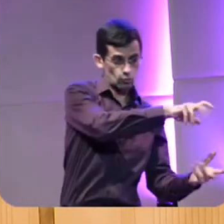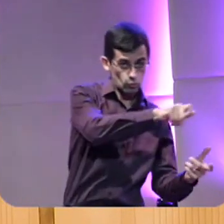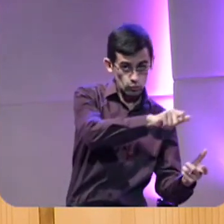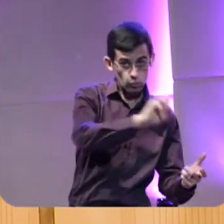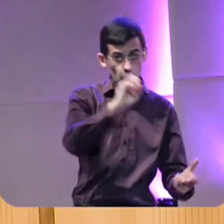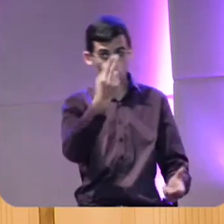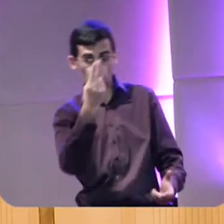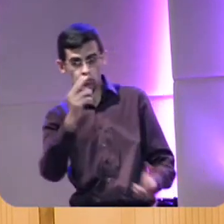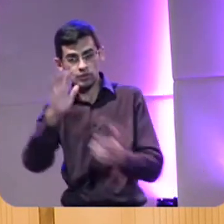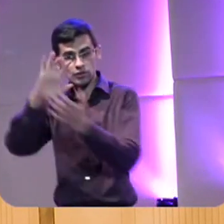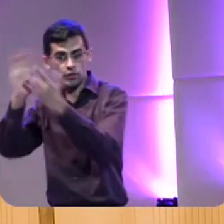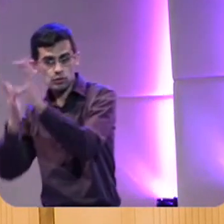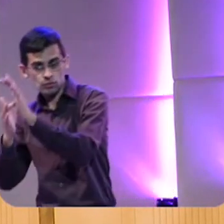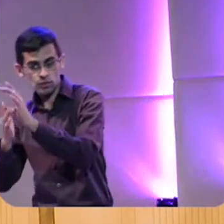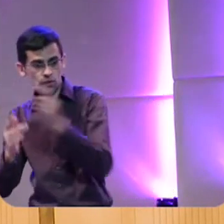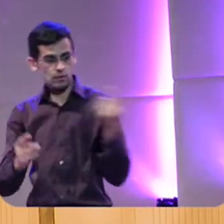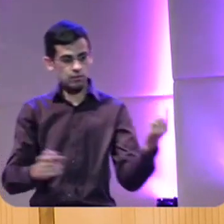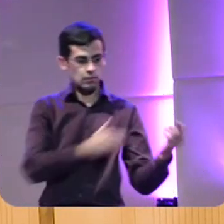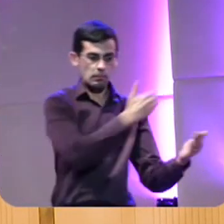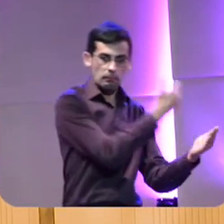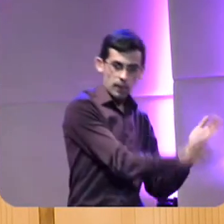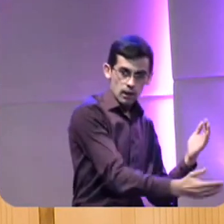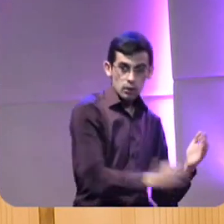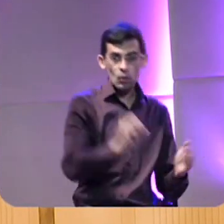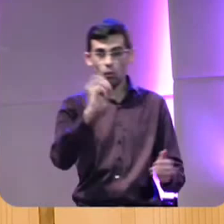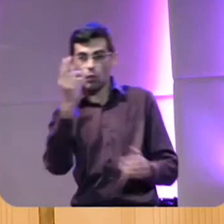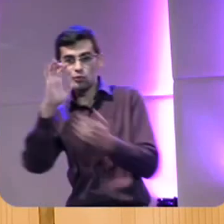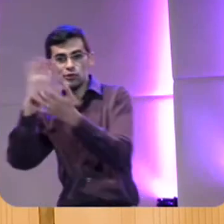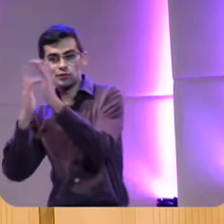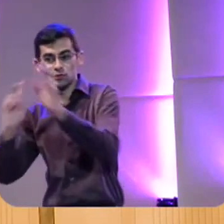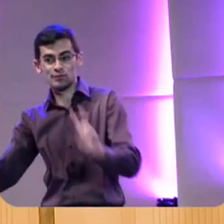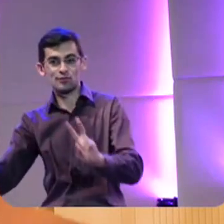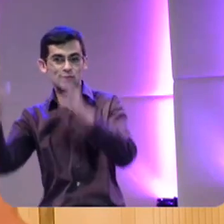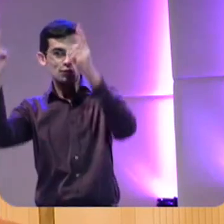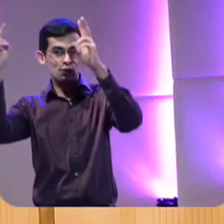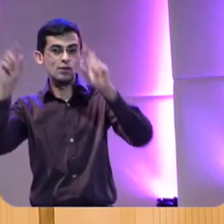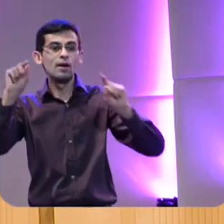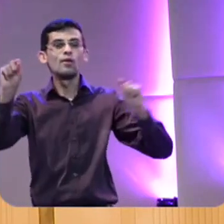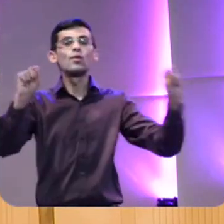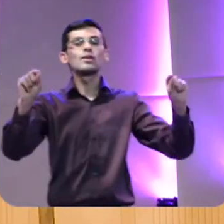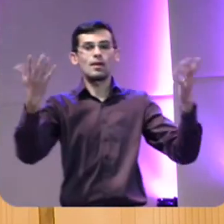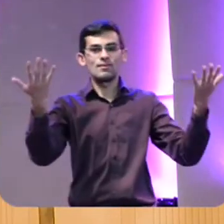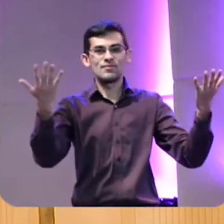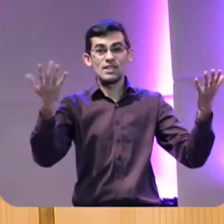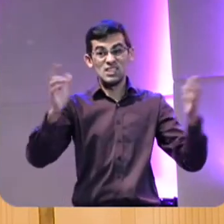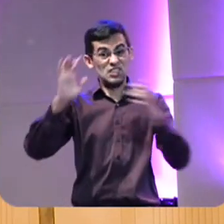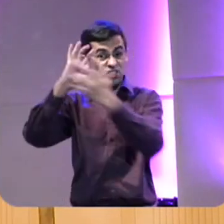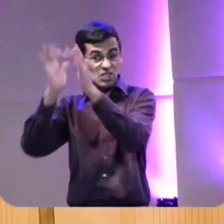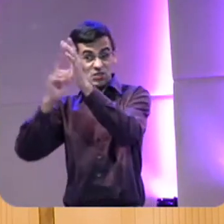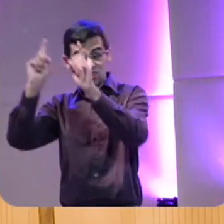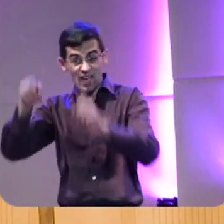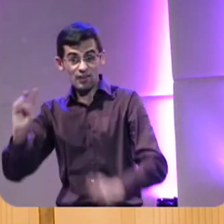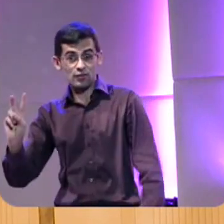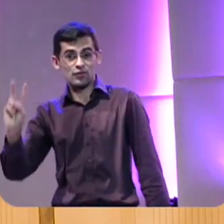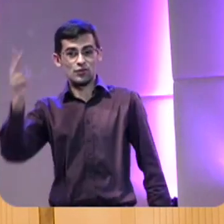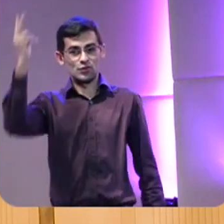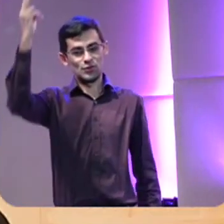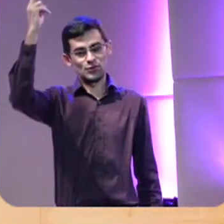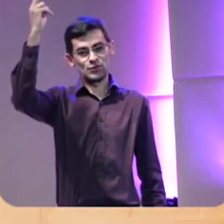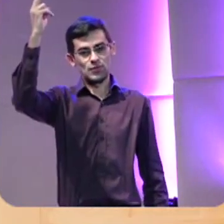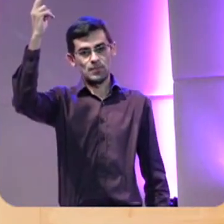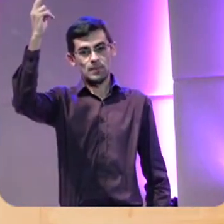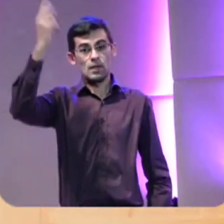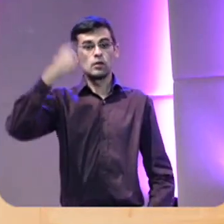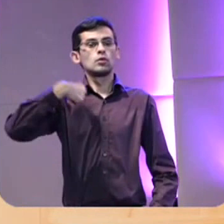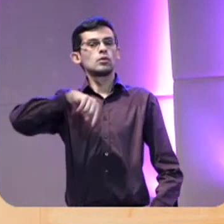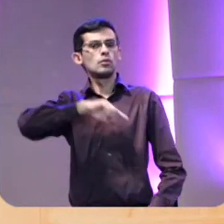parte do lado do time vitorioso. Ele é vitorioso. Então, a maneira como